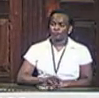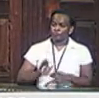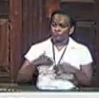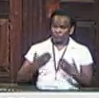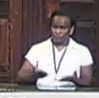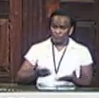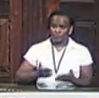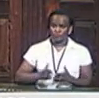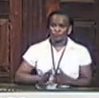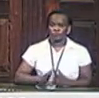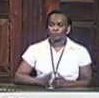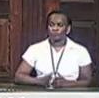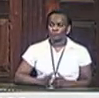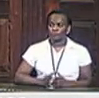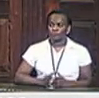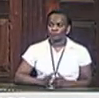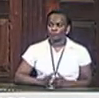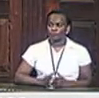bem,